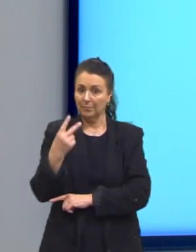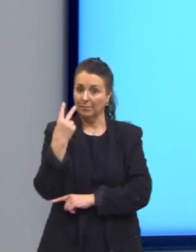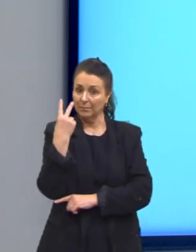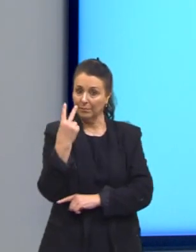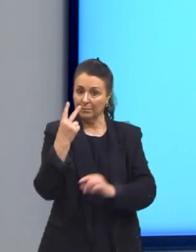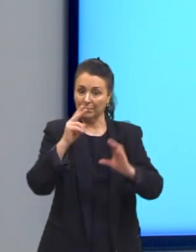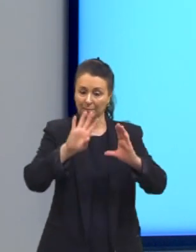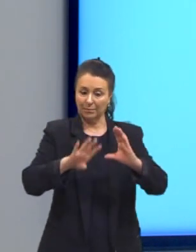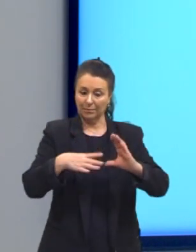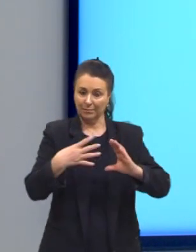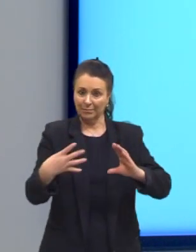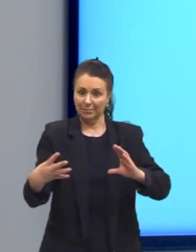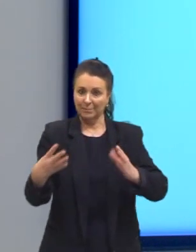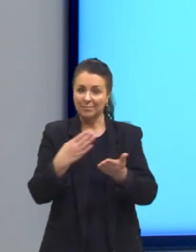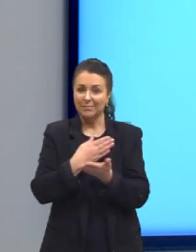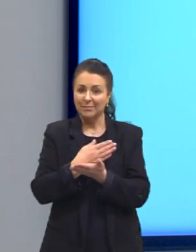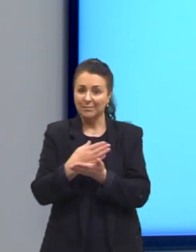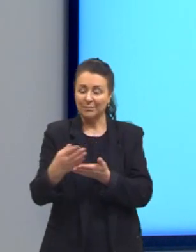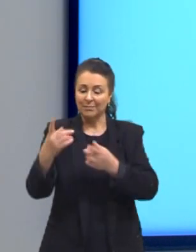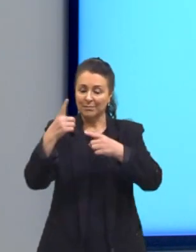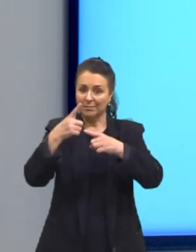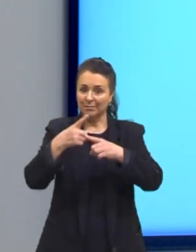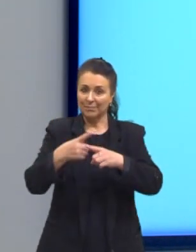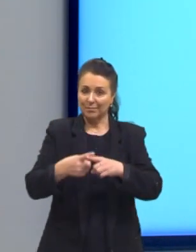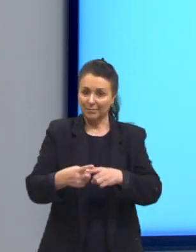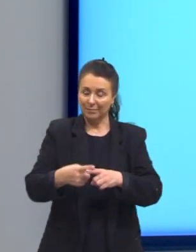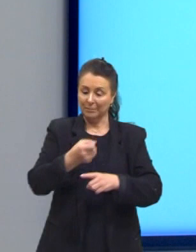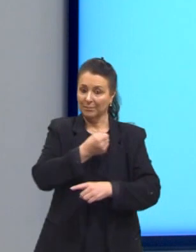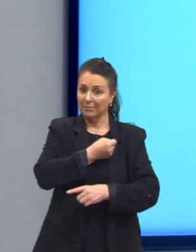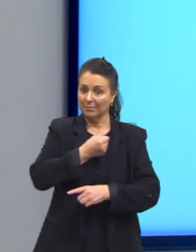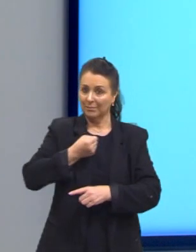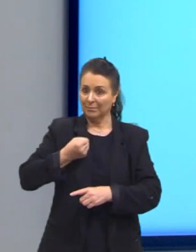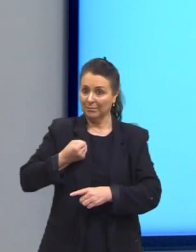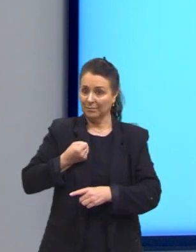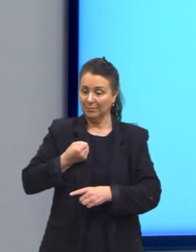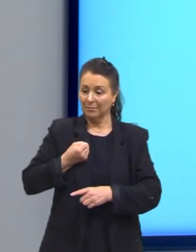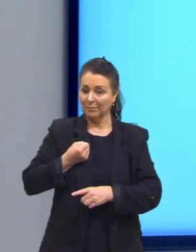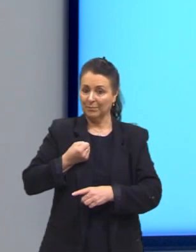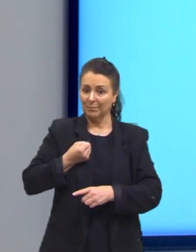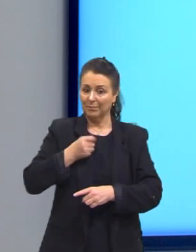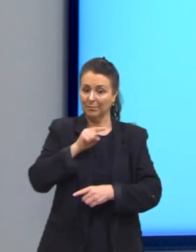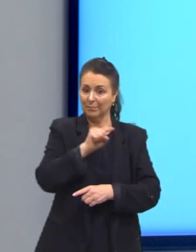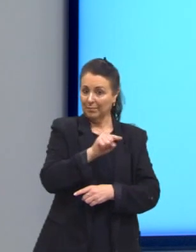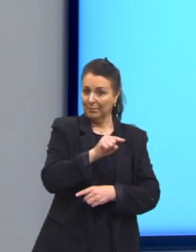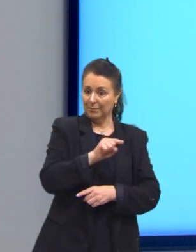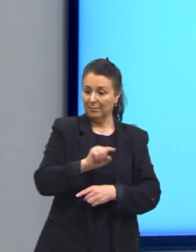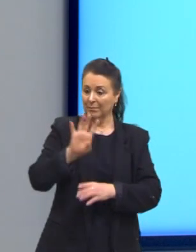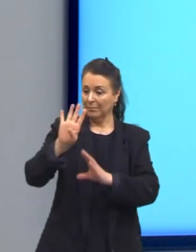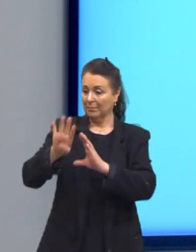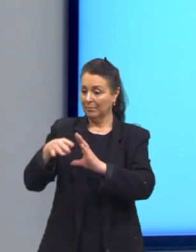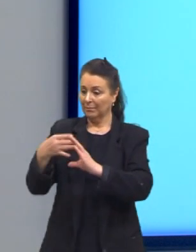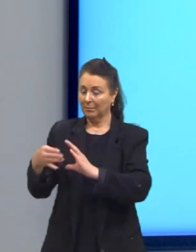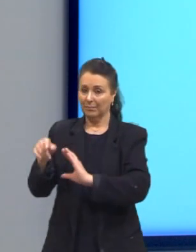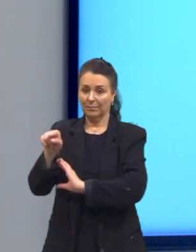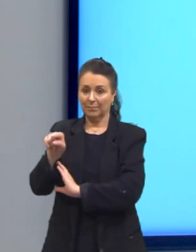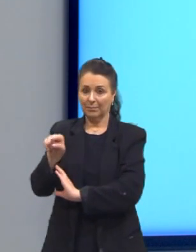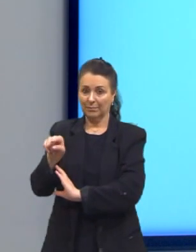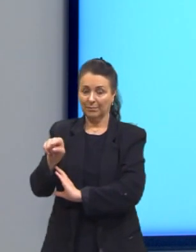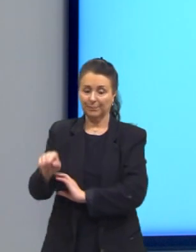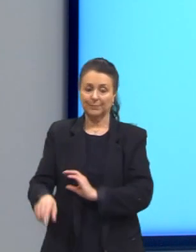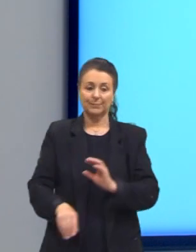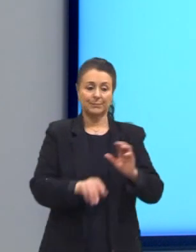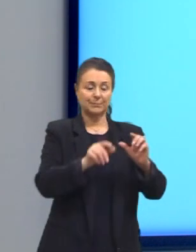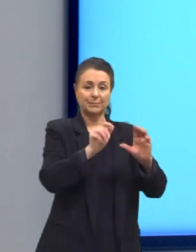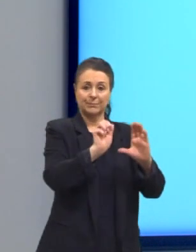nós vamos começar vendo a multiplicação de um número por uma matriz então nós temos né uma matriz